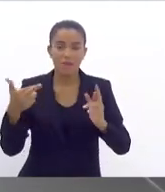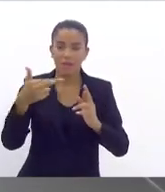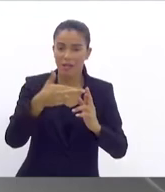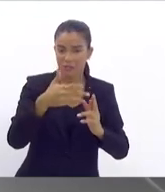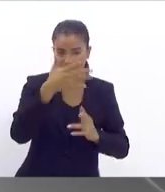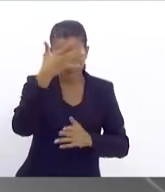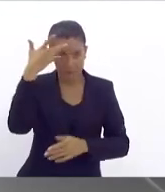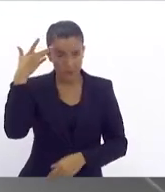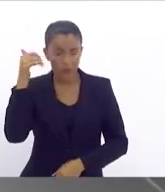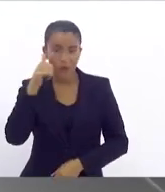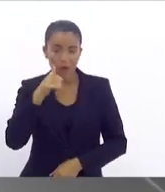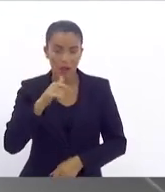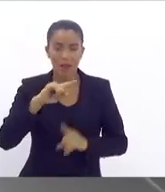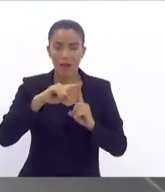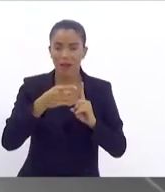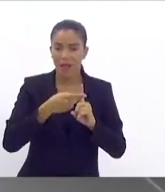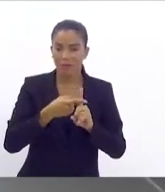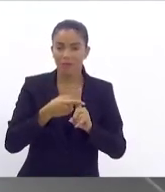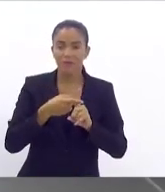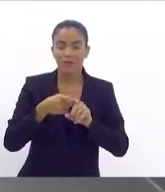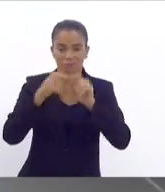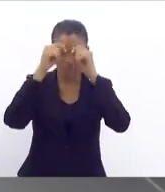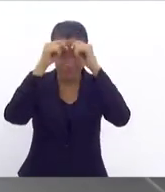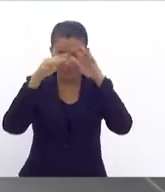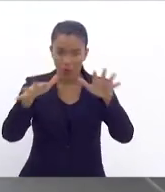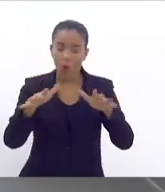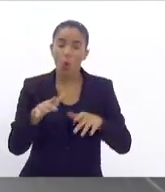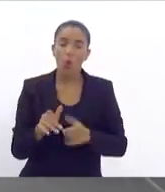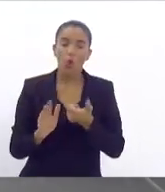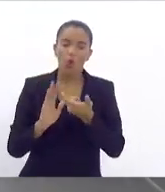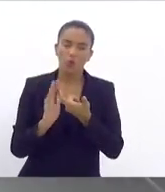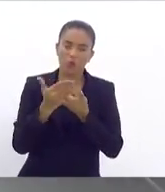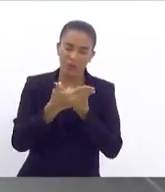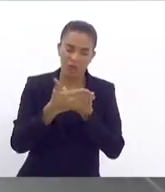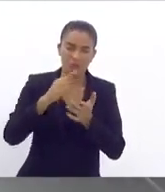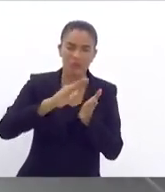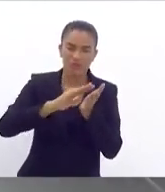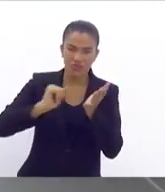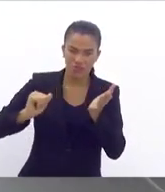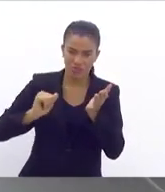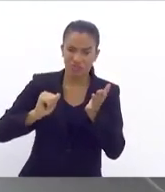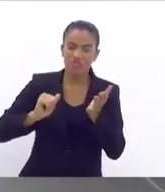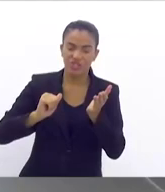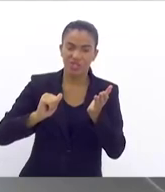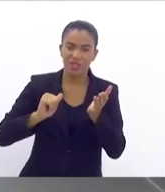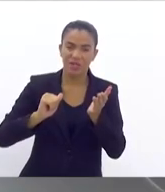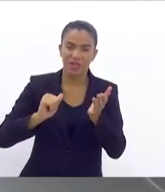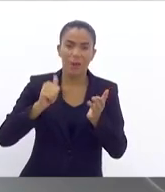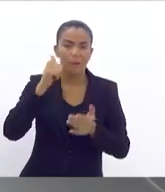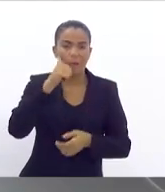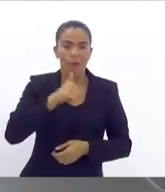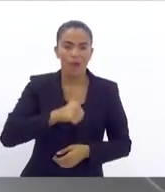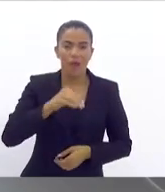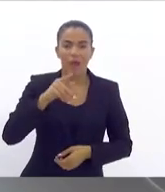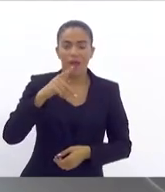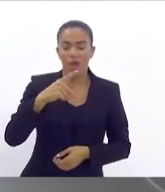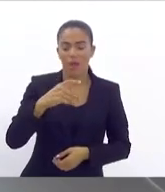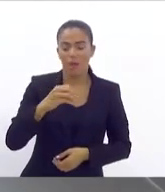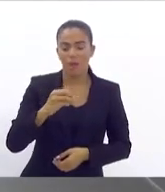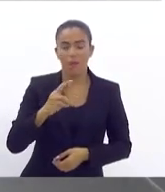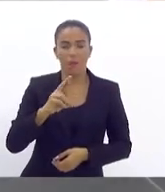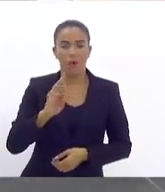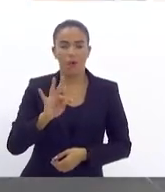novamente, esse termo, né, que não se utiliza mais, portadora do espectro autista. É o